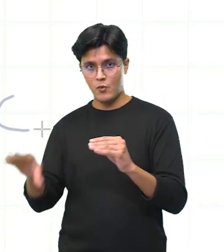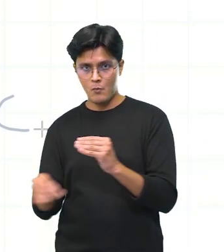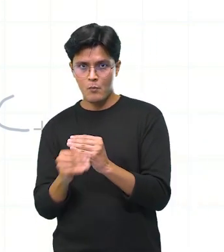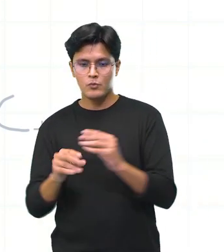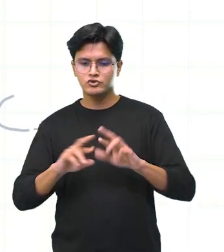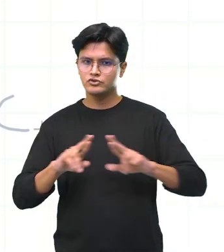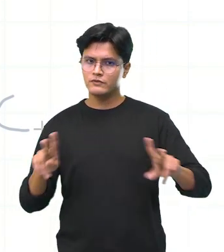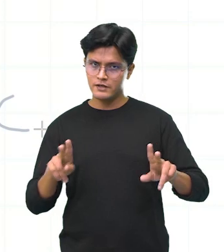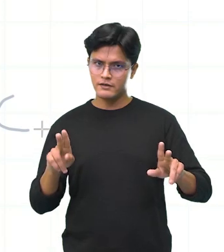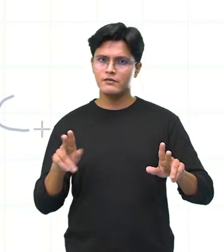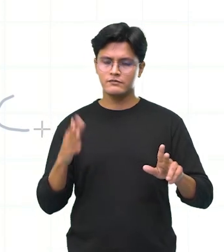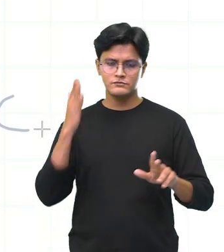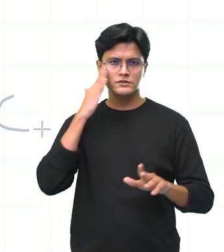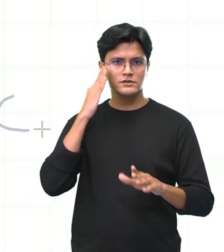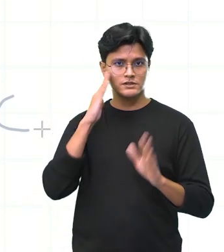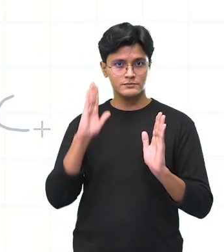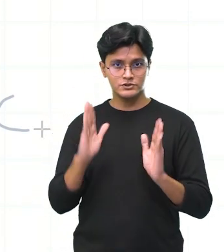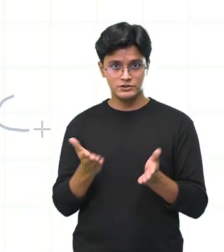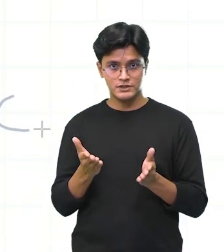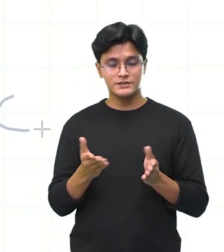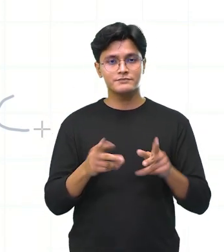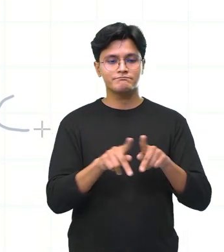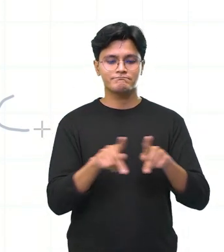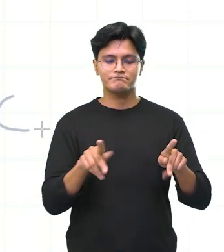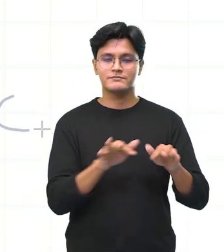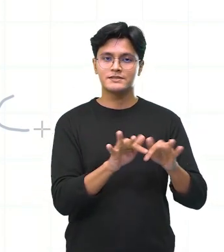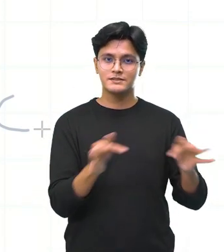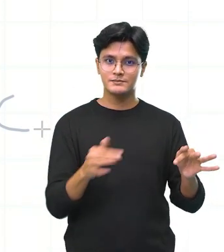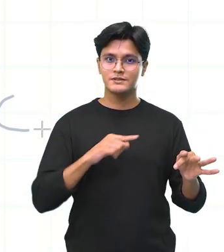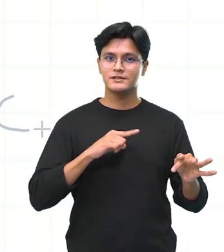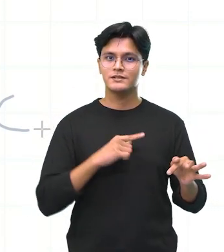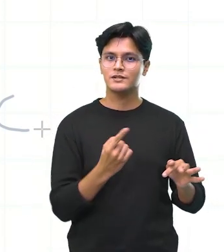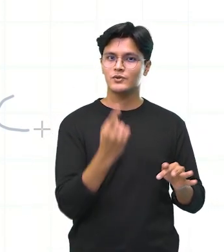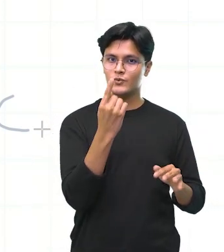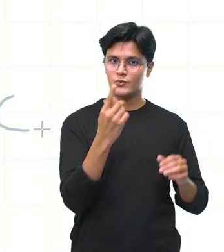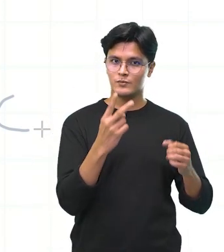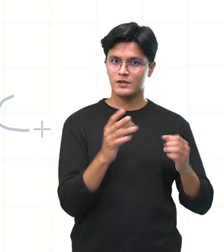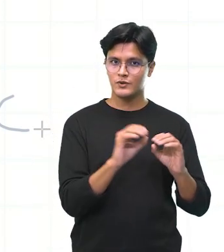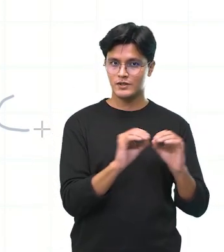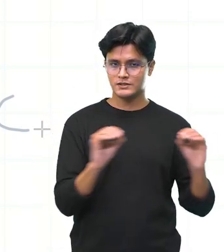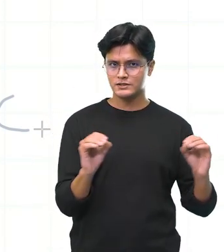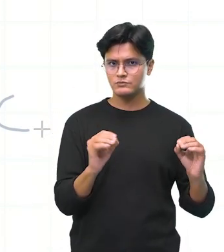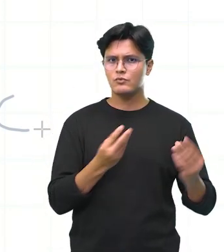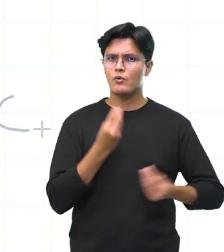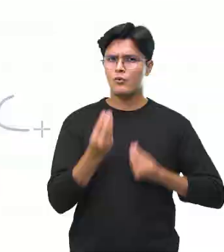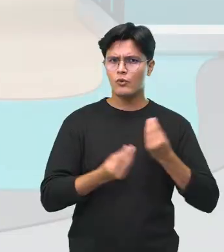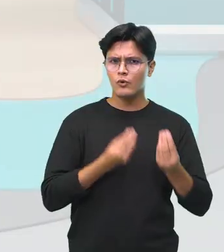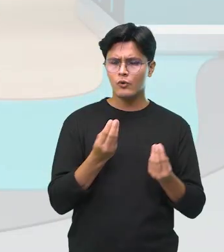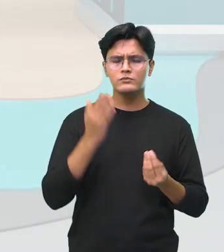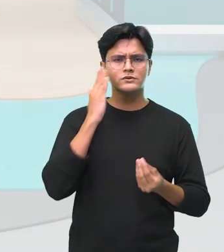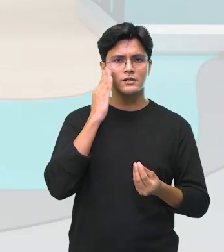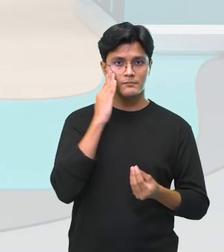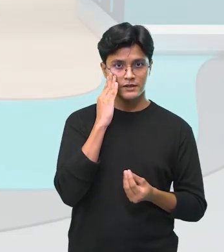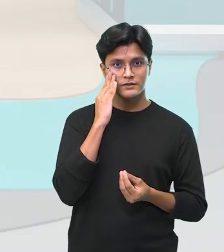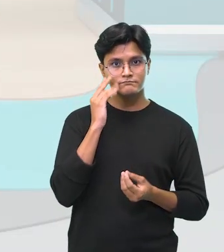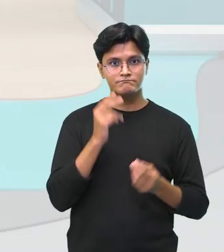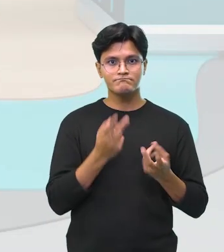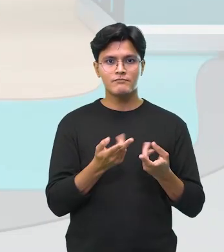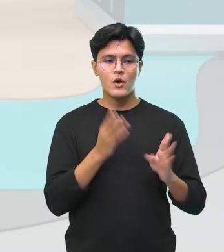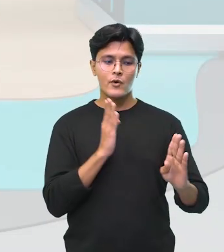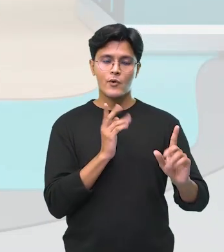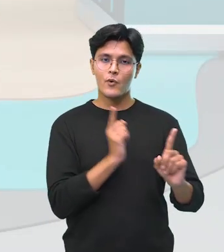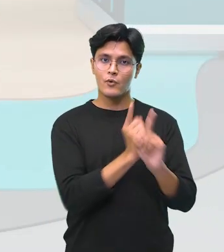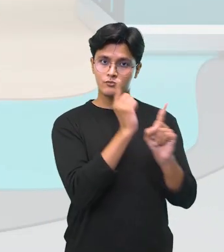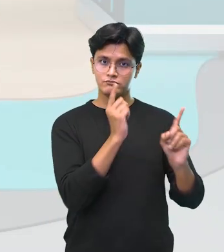né? Período simples, vou ter apenas uma oração. Né? Como é que eu identifico, professor? Pelo verbo. Achei o